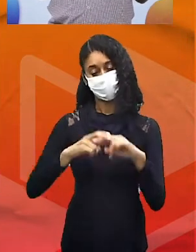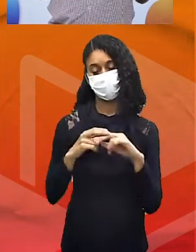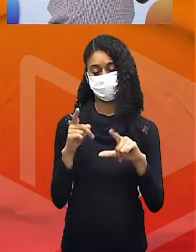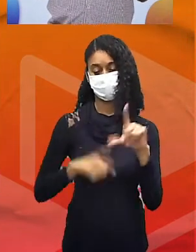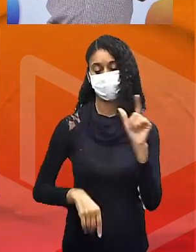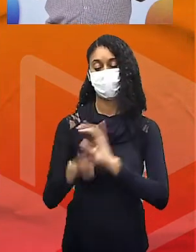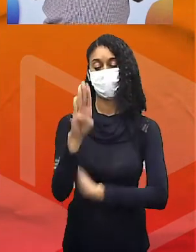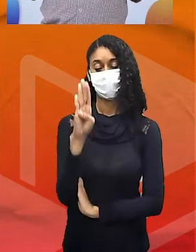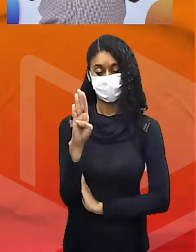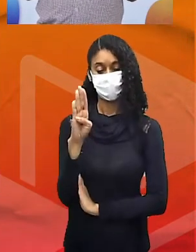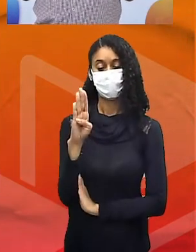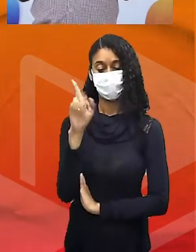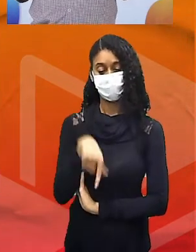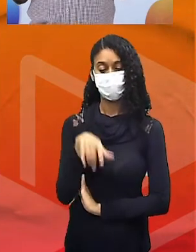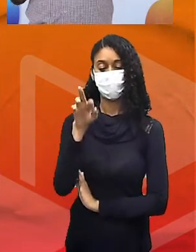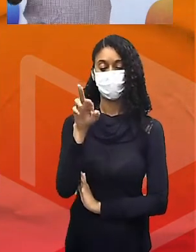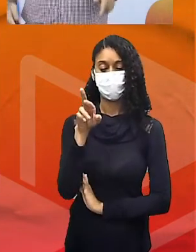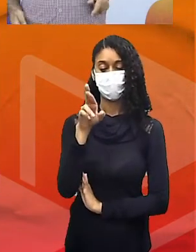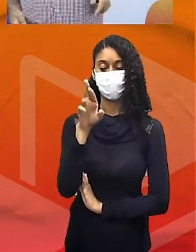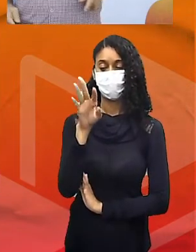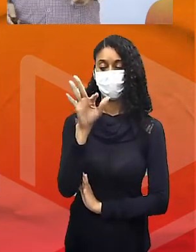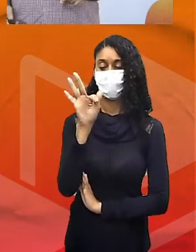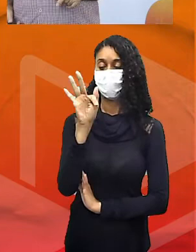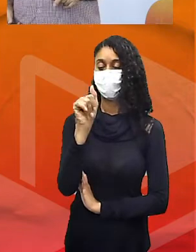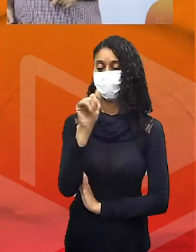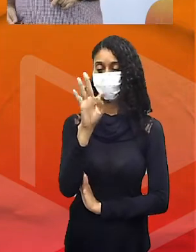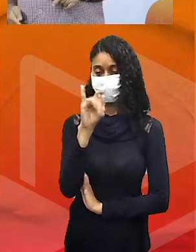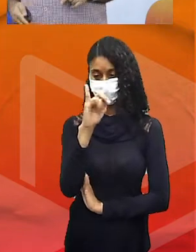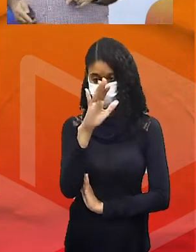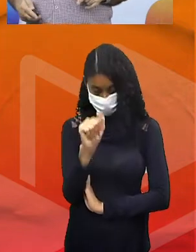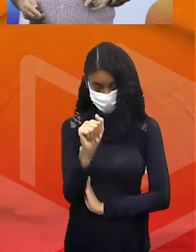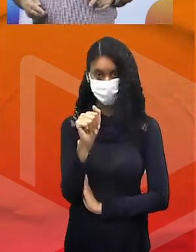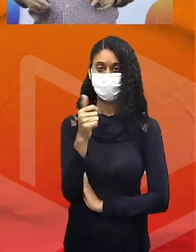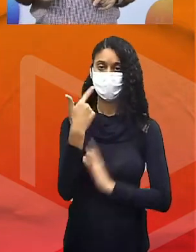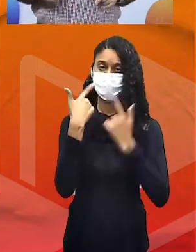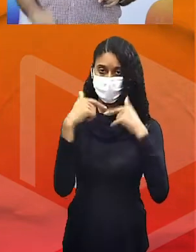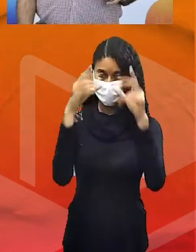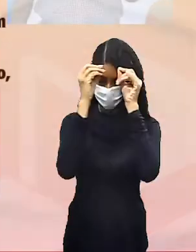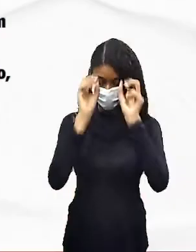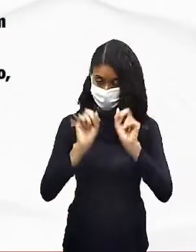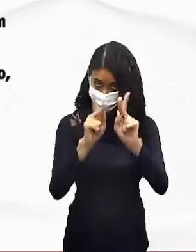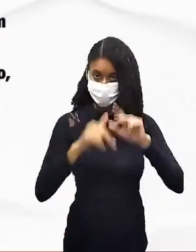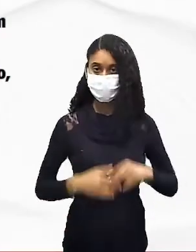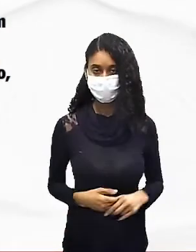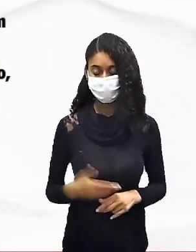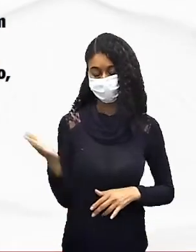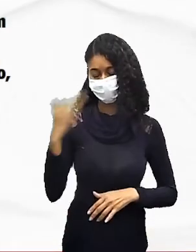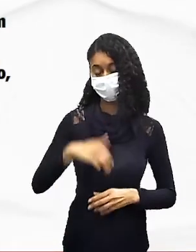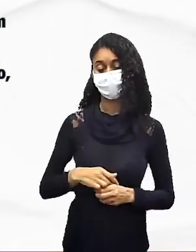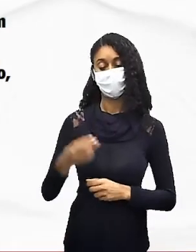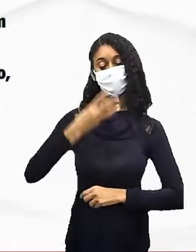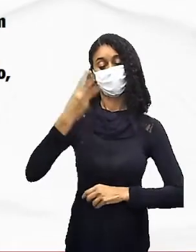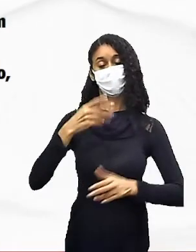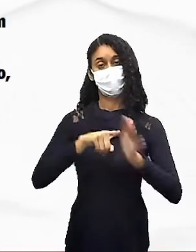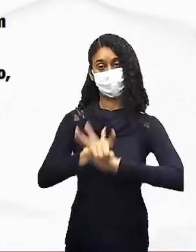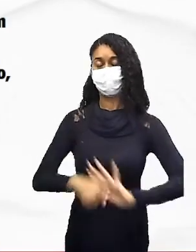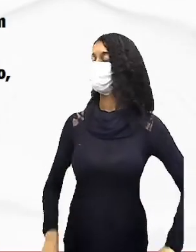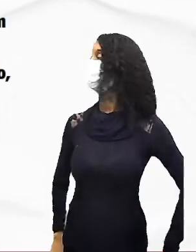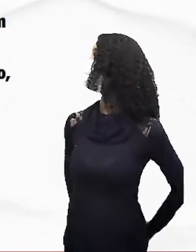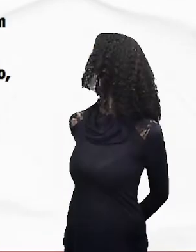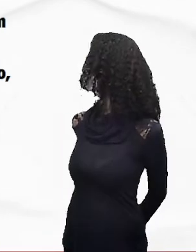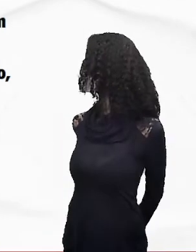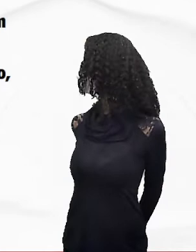B, função fática da linguagem. Tá bom? Vamos lá? Terceiro quesito.